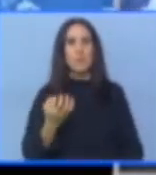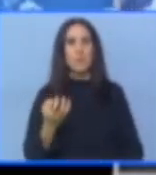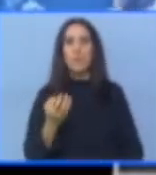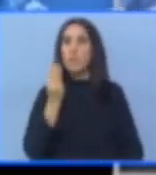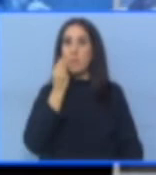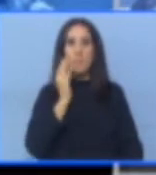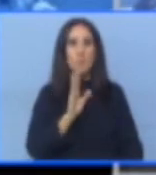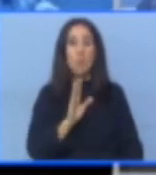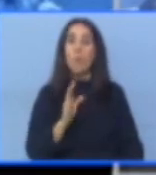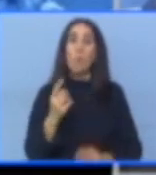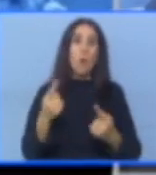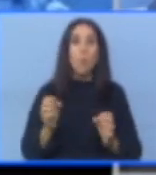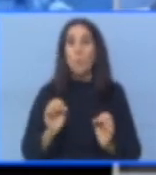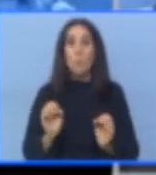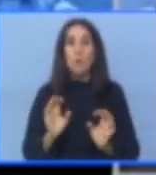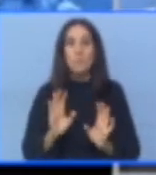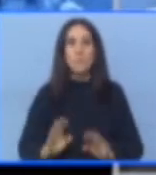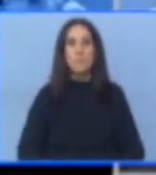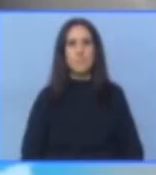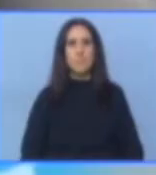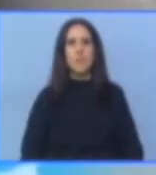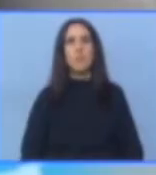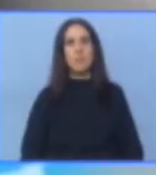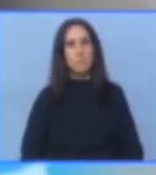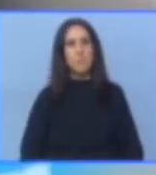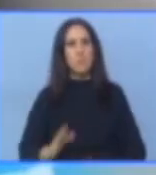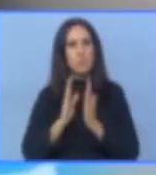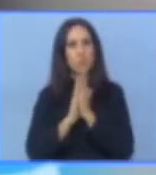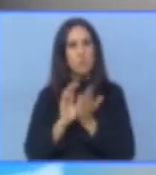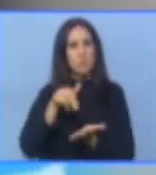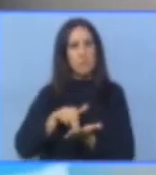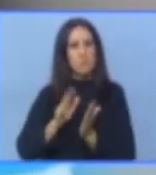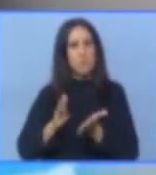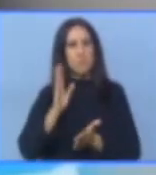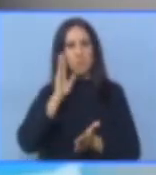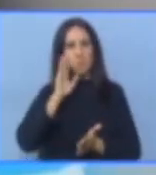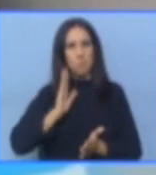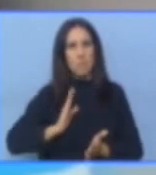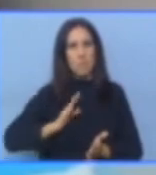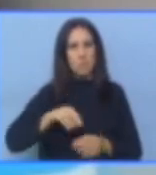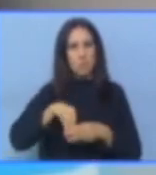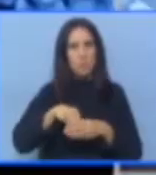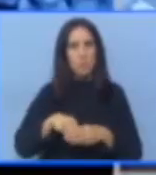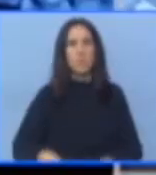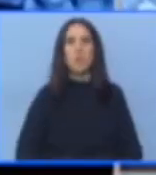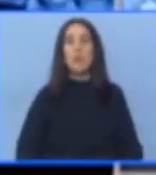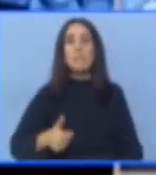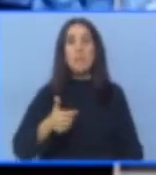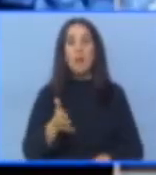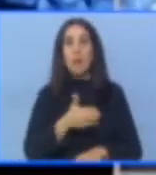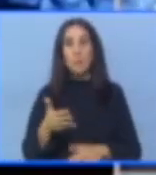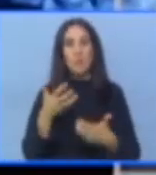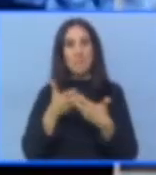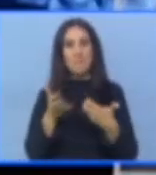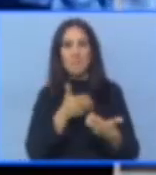esta dimensão, ou podem não ter. E por isso é necessário também a presença da dimensão religiosa em contexto militar? Fundamentalmente em tempo de campanha,